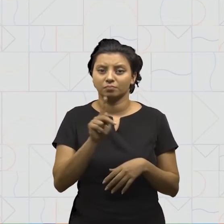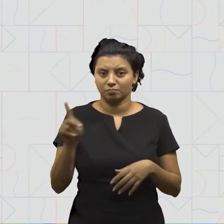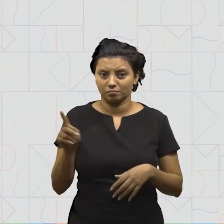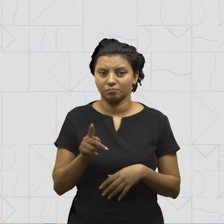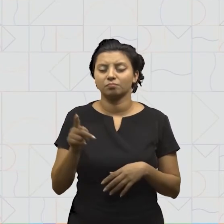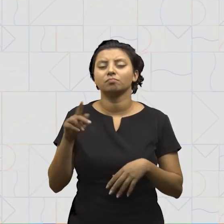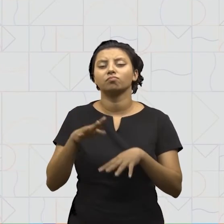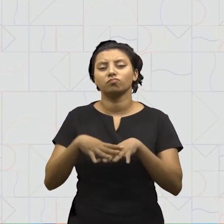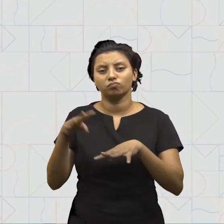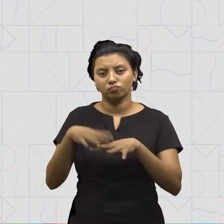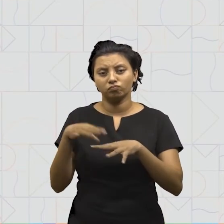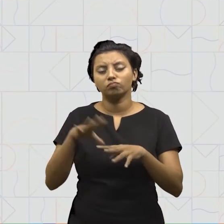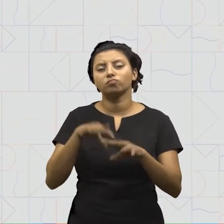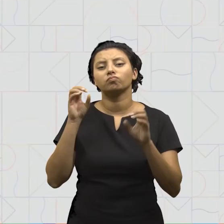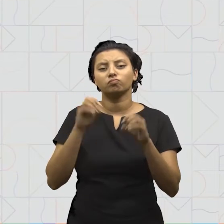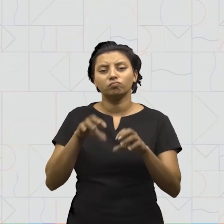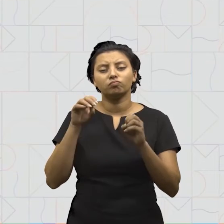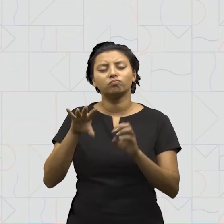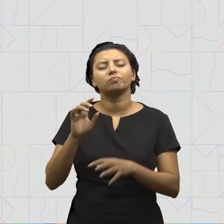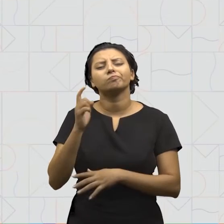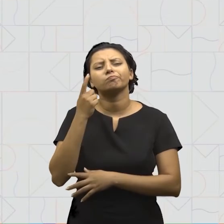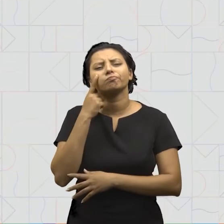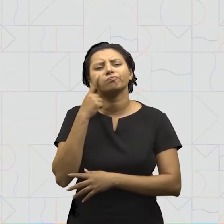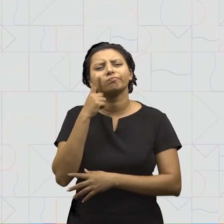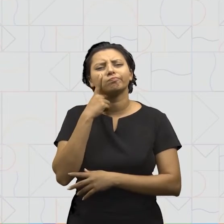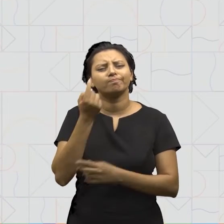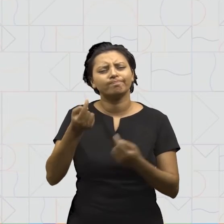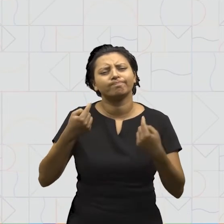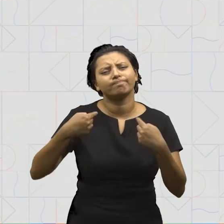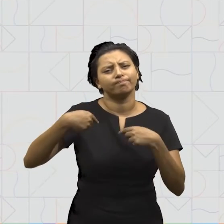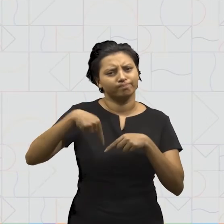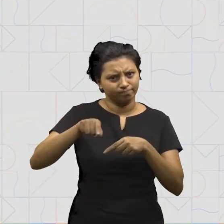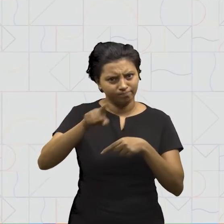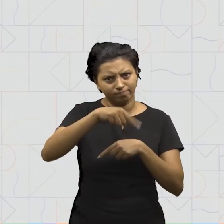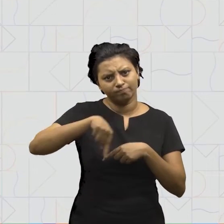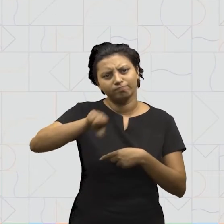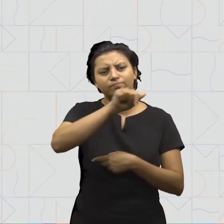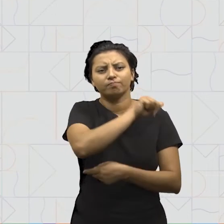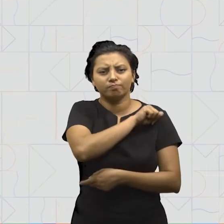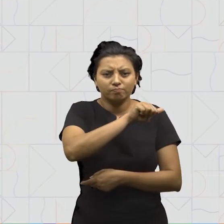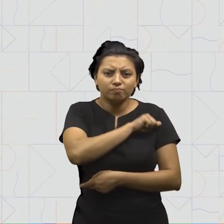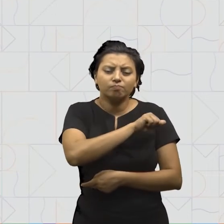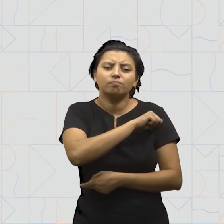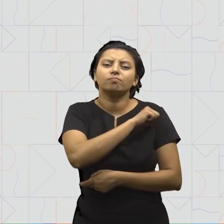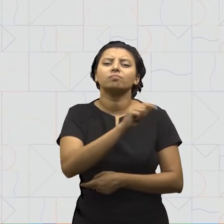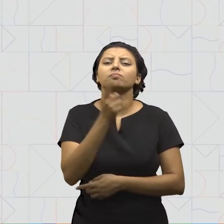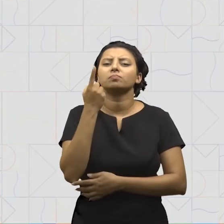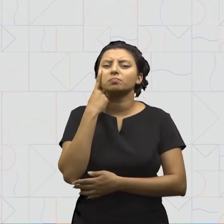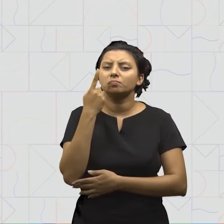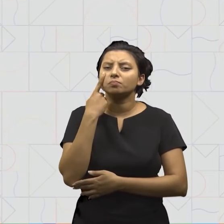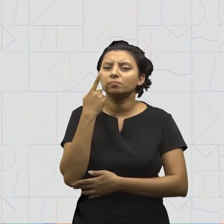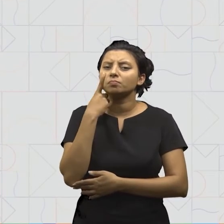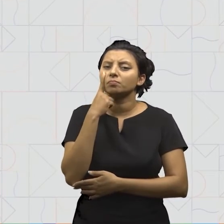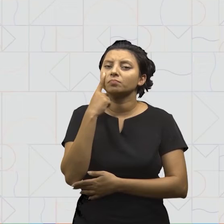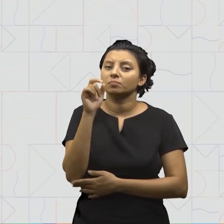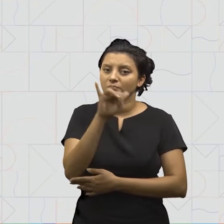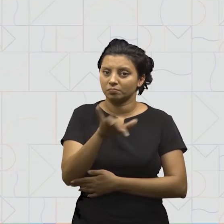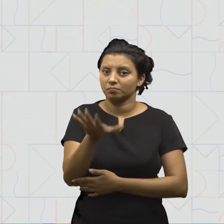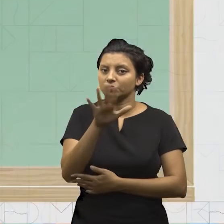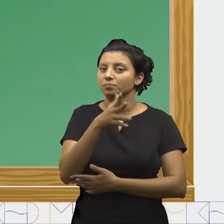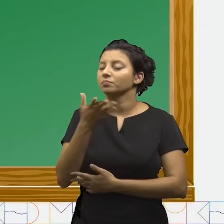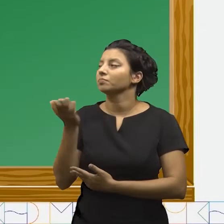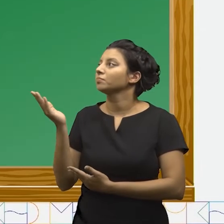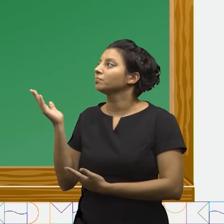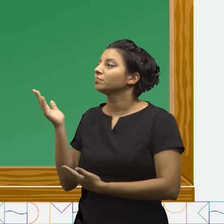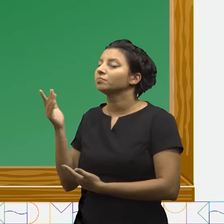em sua aula de matemática resolveu lançar um desafio para seus alunos. Observe a imagem a